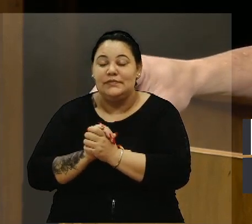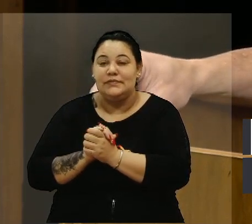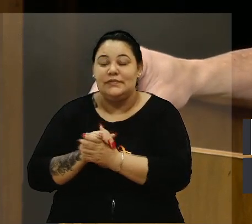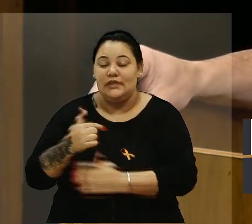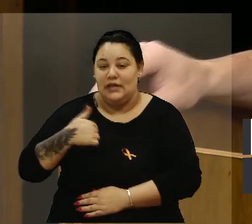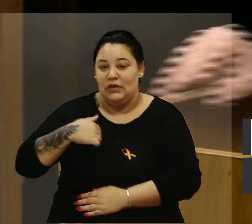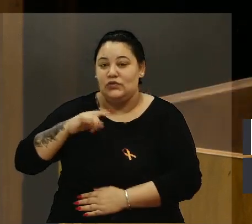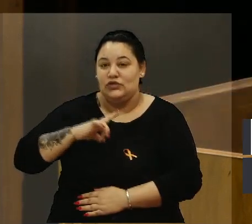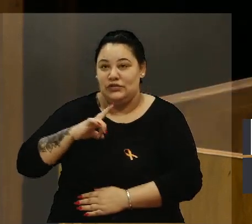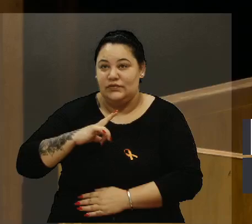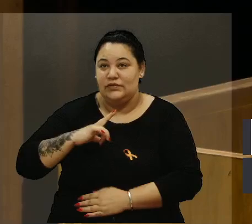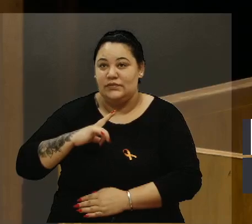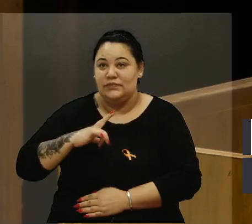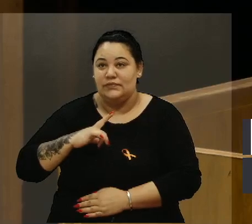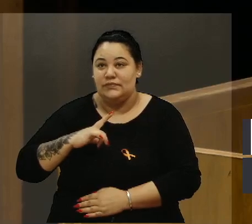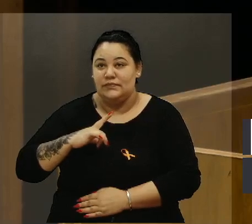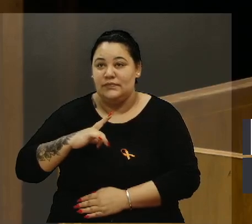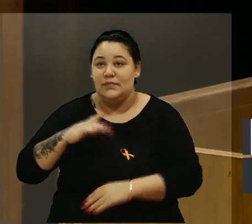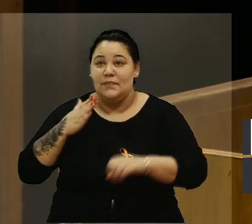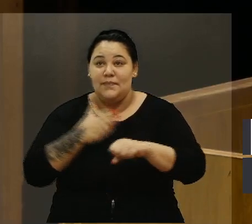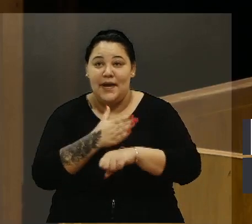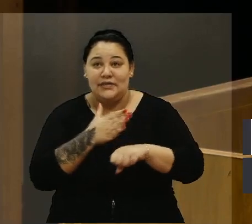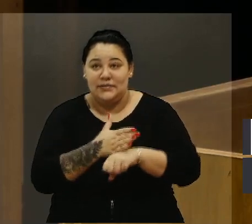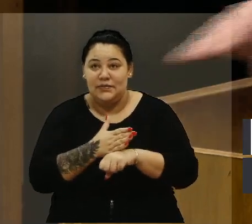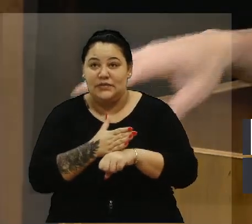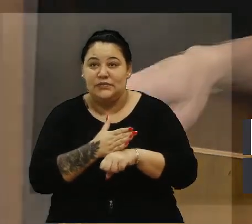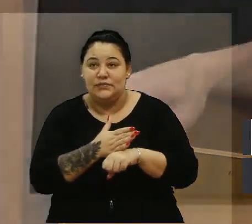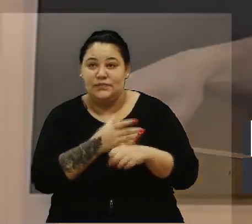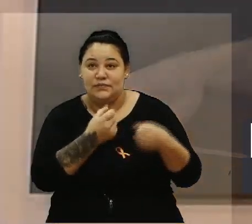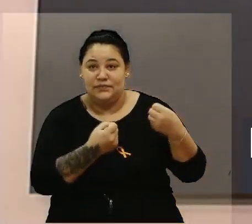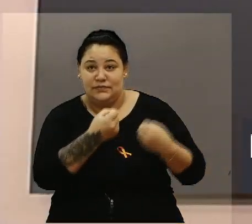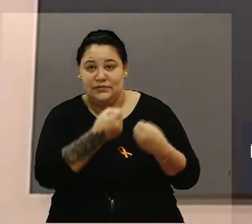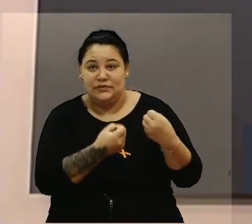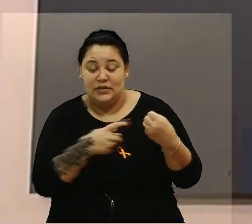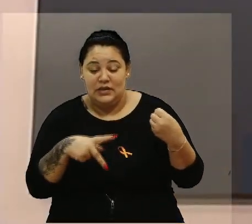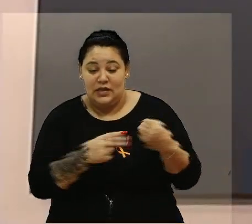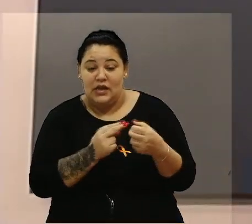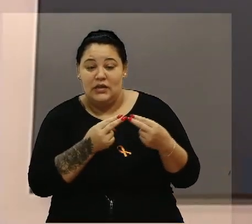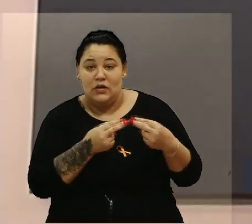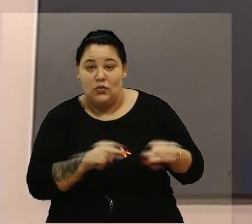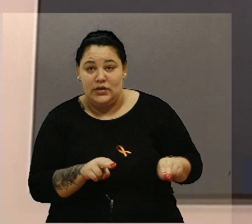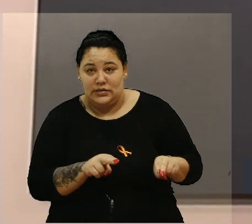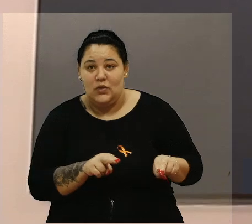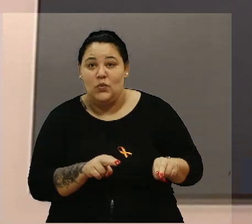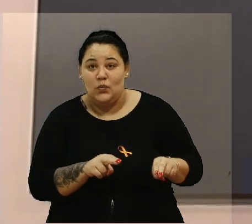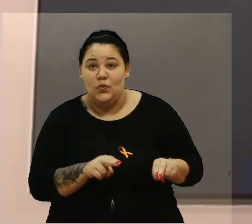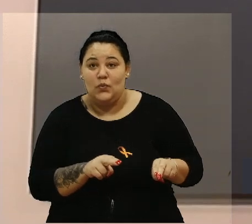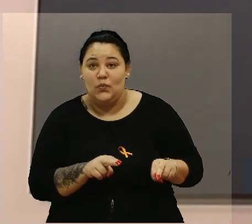estive, então, envolvendo o setor automotivo na inauguração